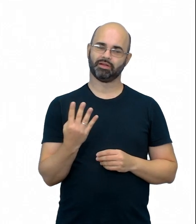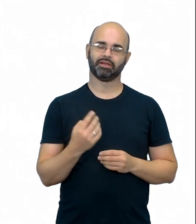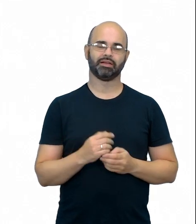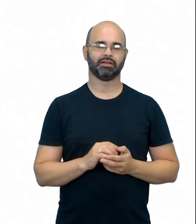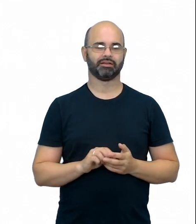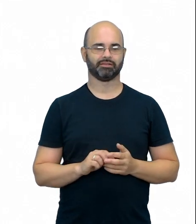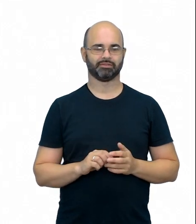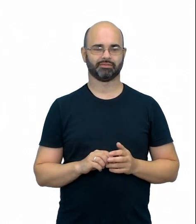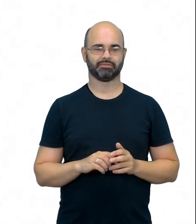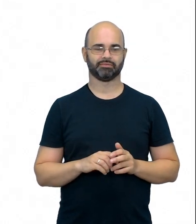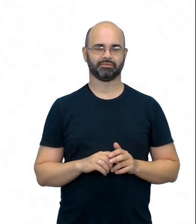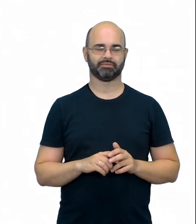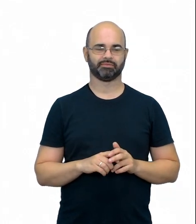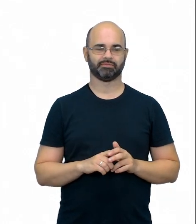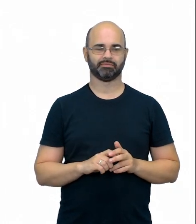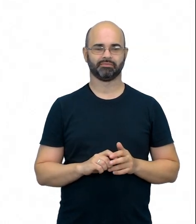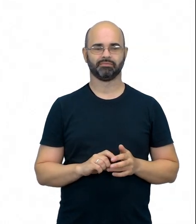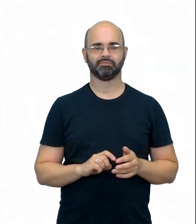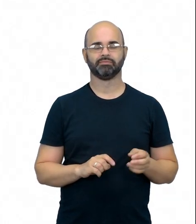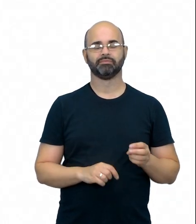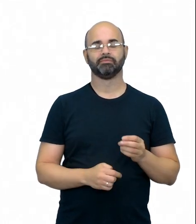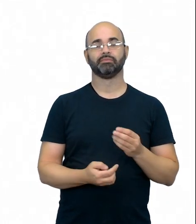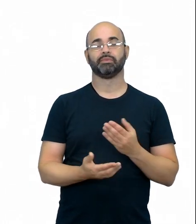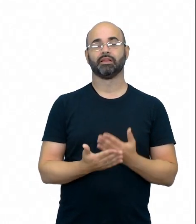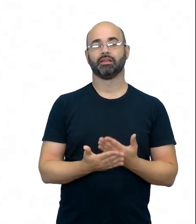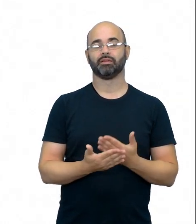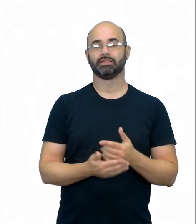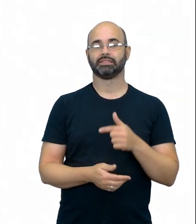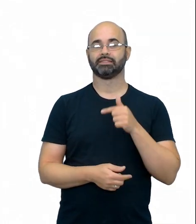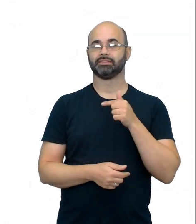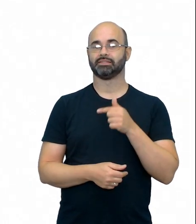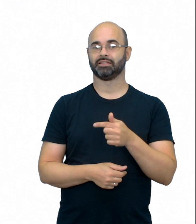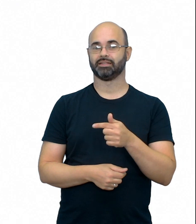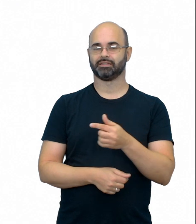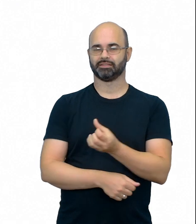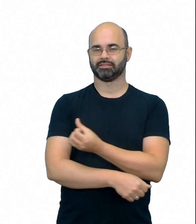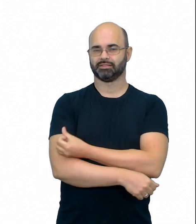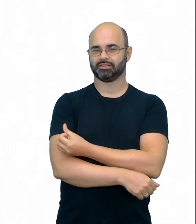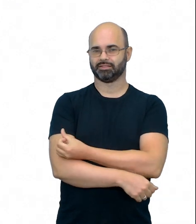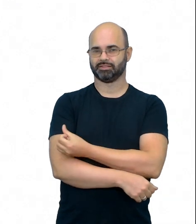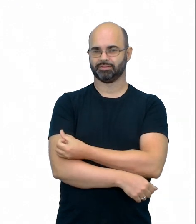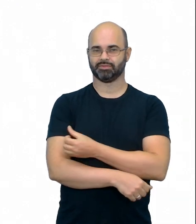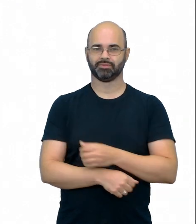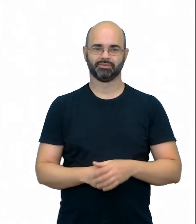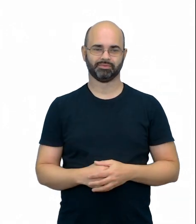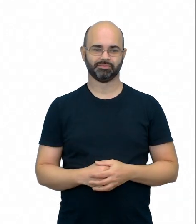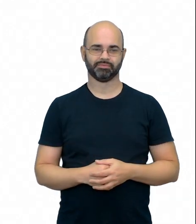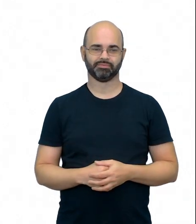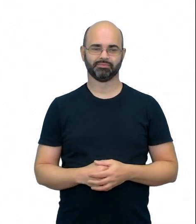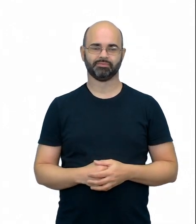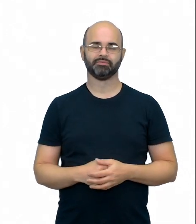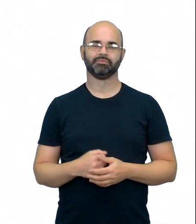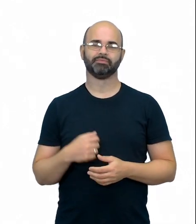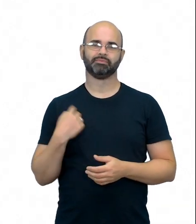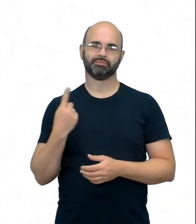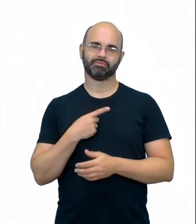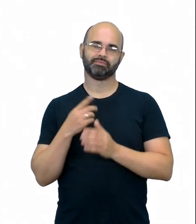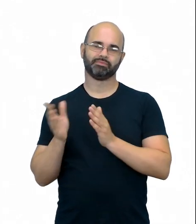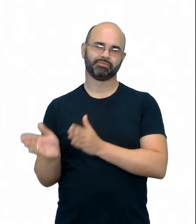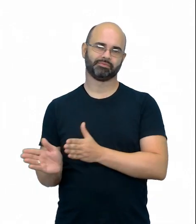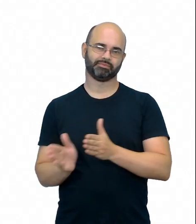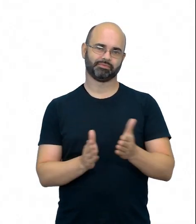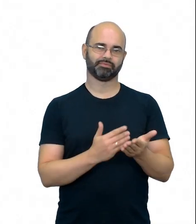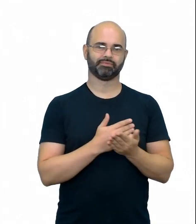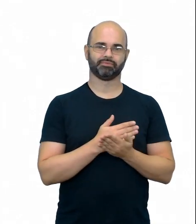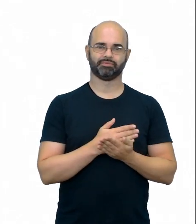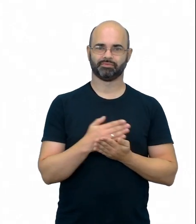aula 7 aí do sexto ano. Então, para essa aula, como que nós tivemos o percurso, né? Iniciar a